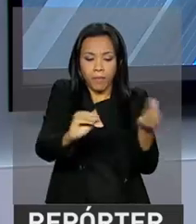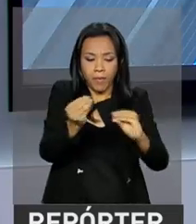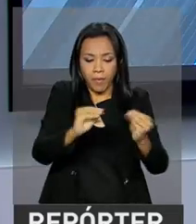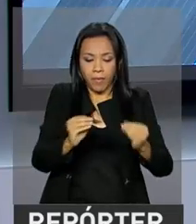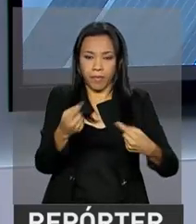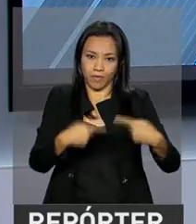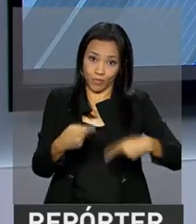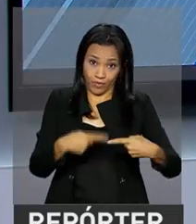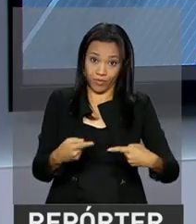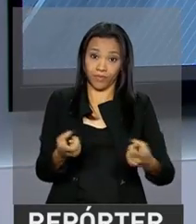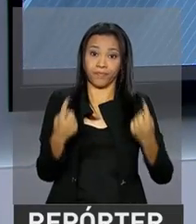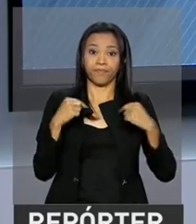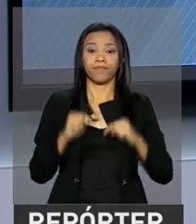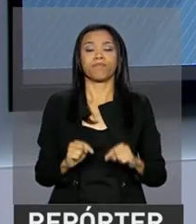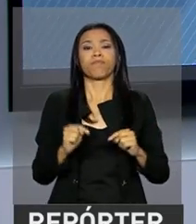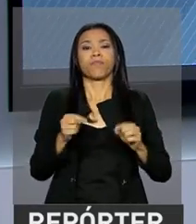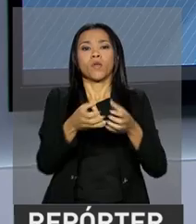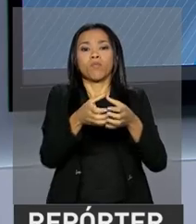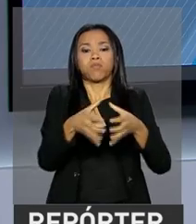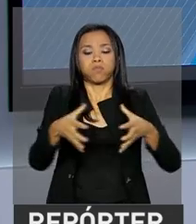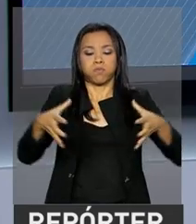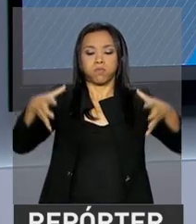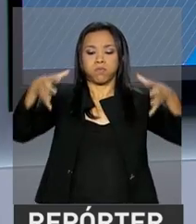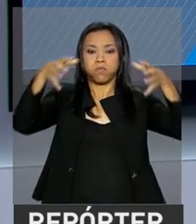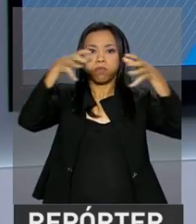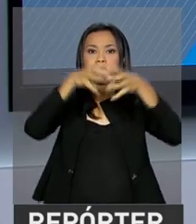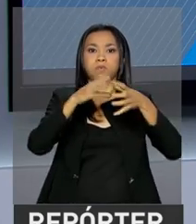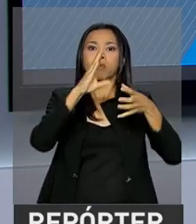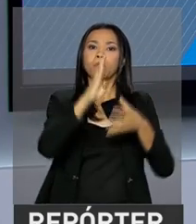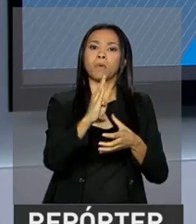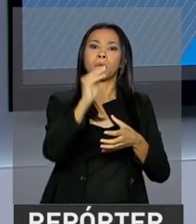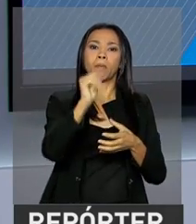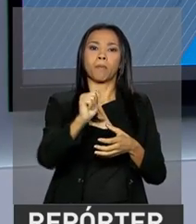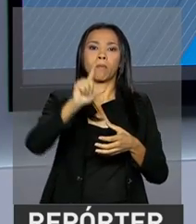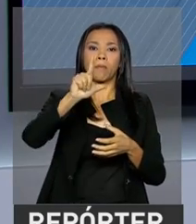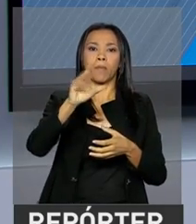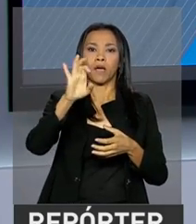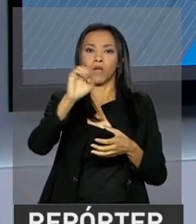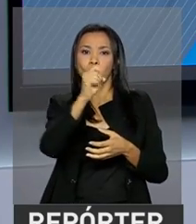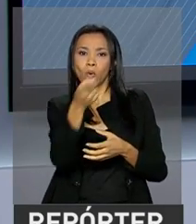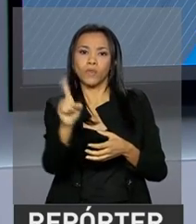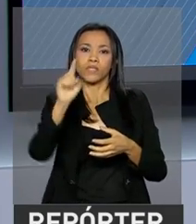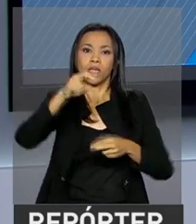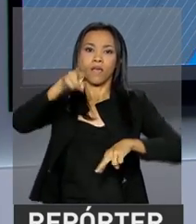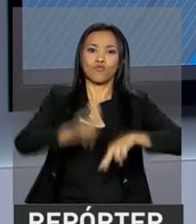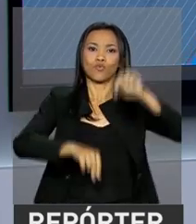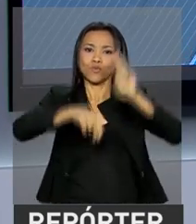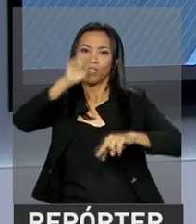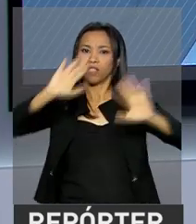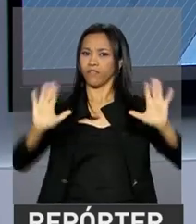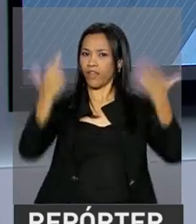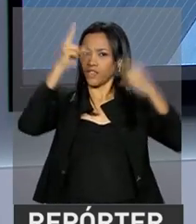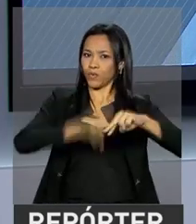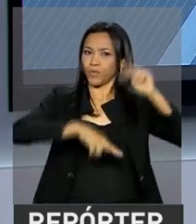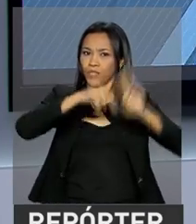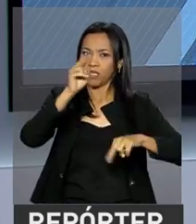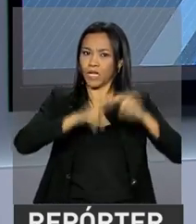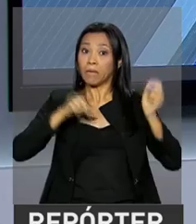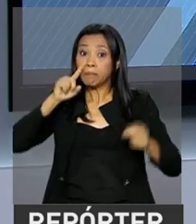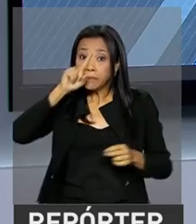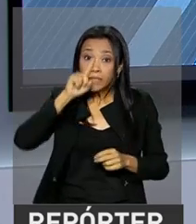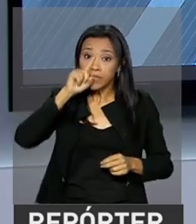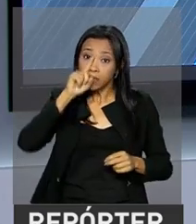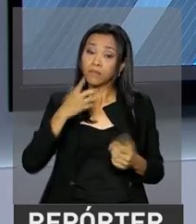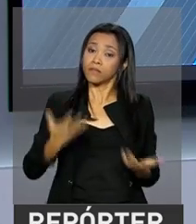bioma olha os balões que são símbolos das festas juninas em todo o Brasil representam um Perigo Para a vida e